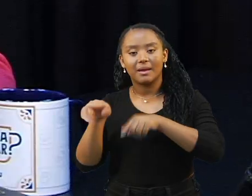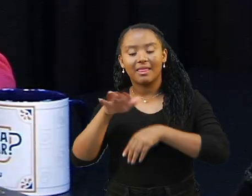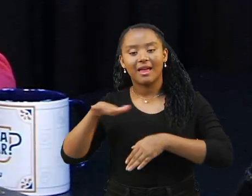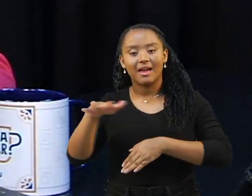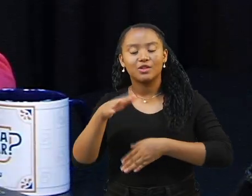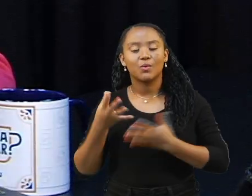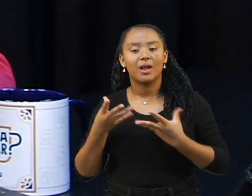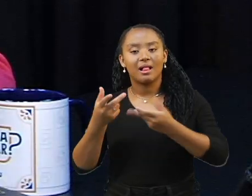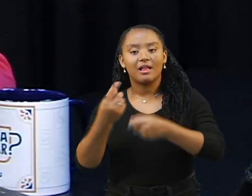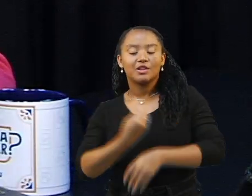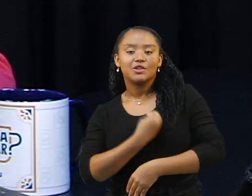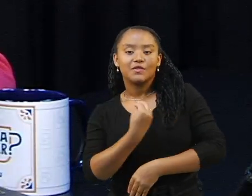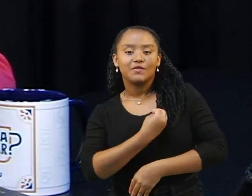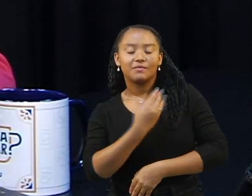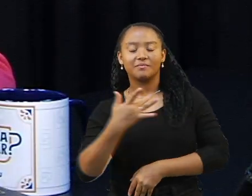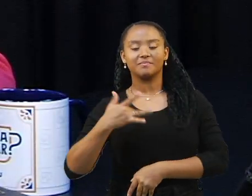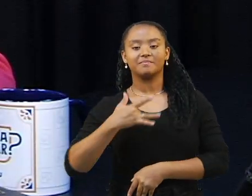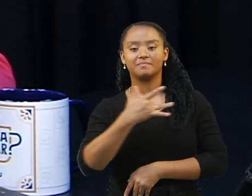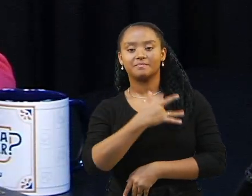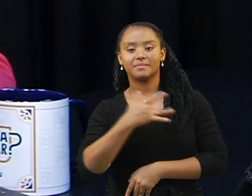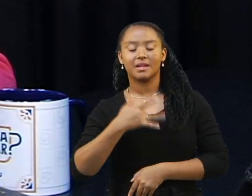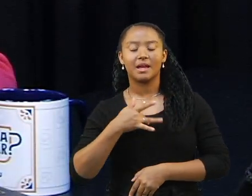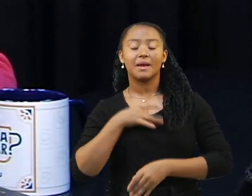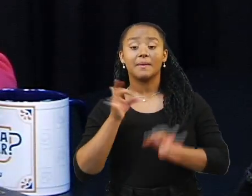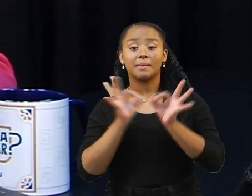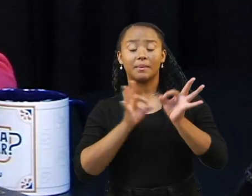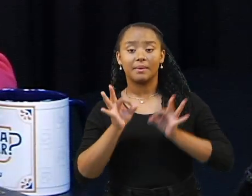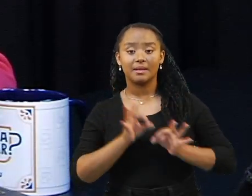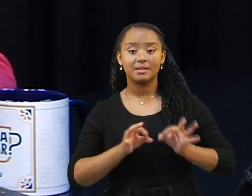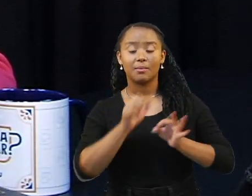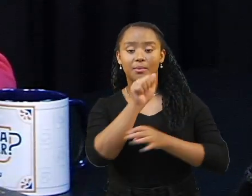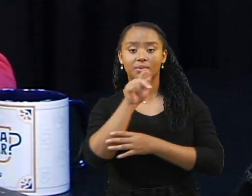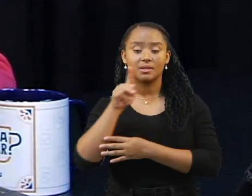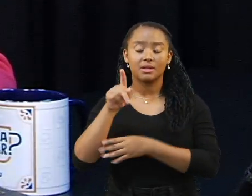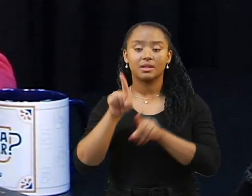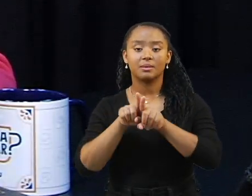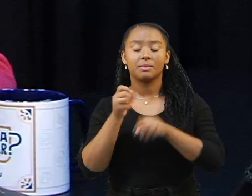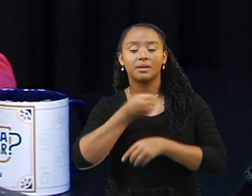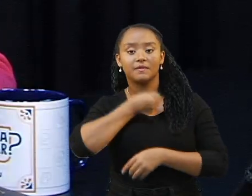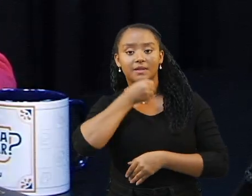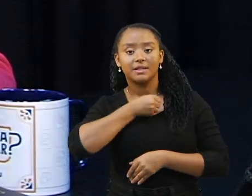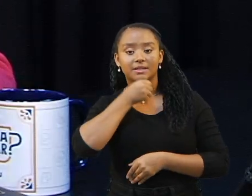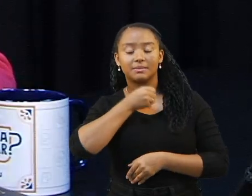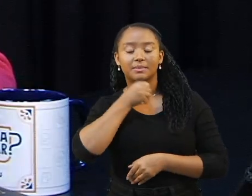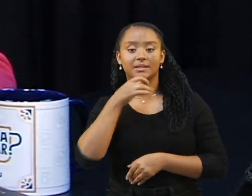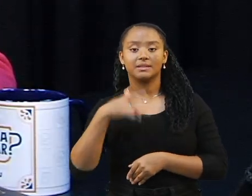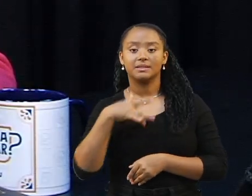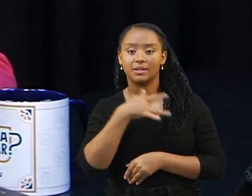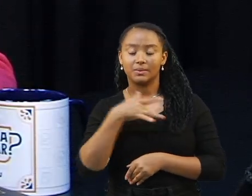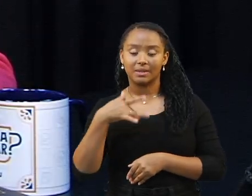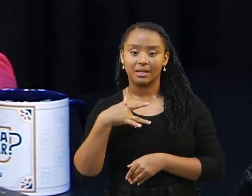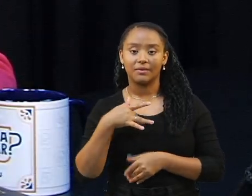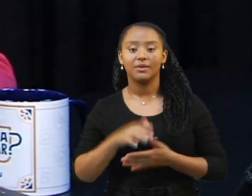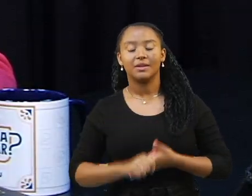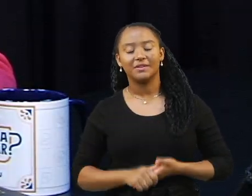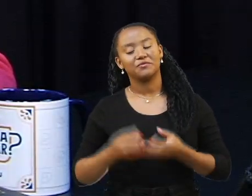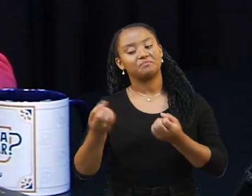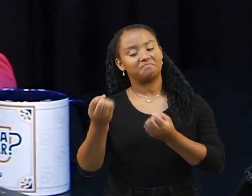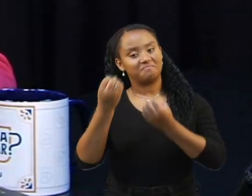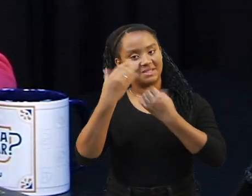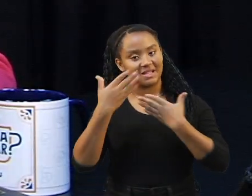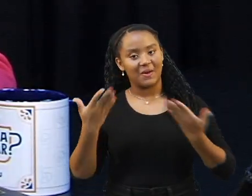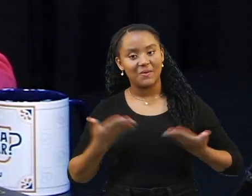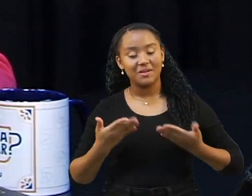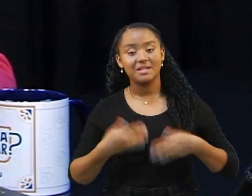bem-estar, preparação para aposentadoria e envelhecimento saudável. Vou ter grandes aulas aqui hoje. Ela tem uma